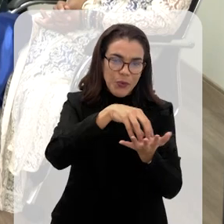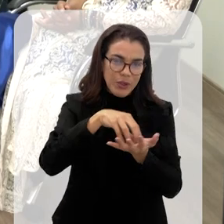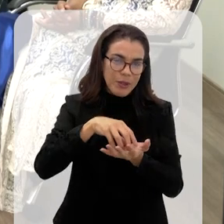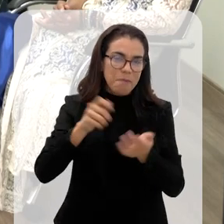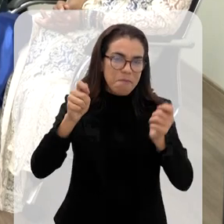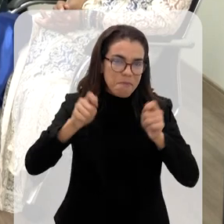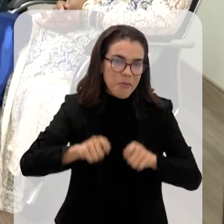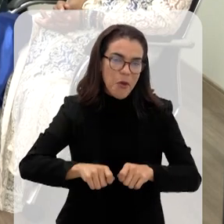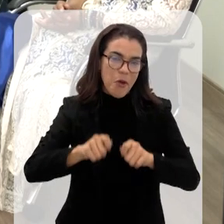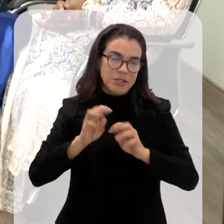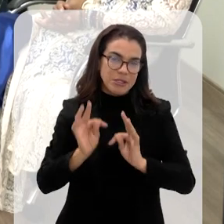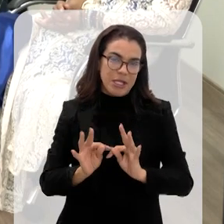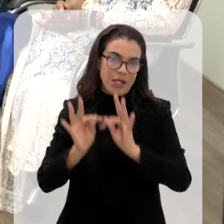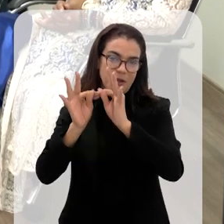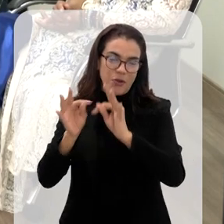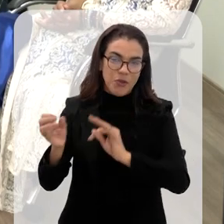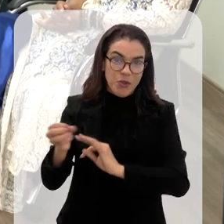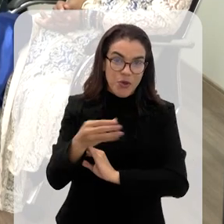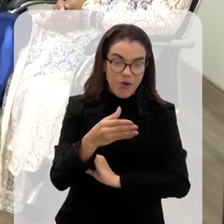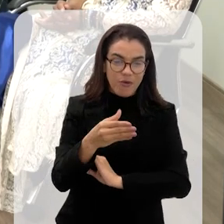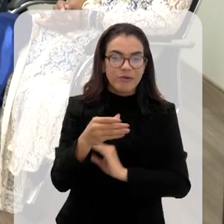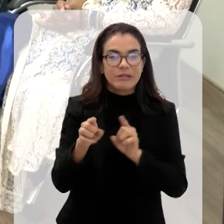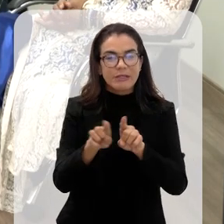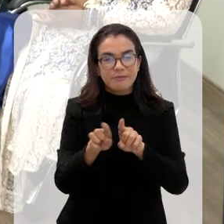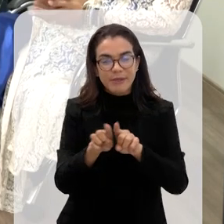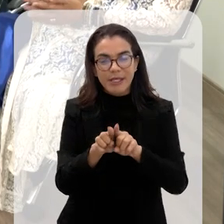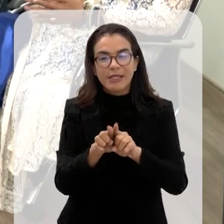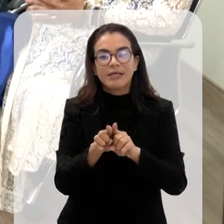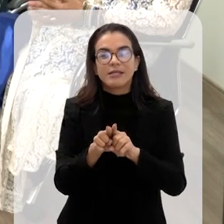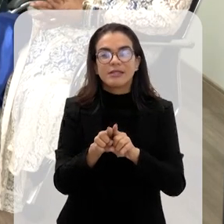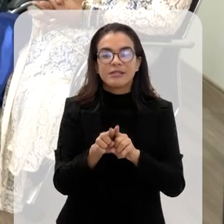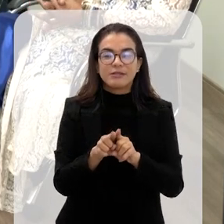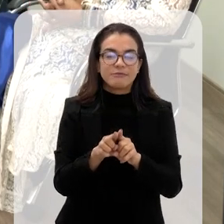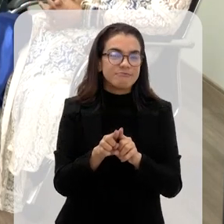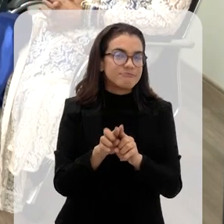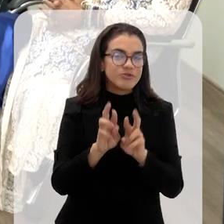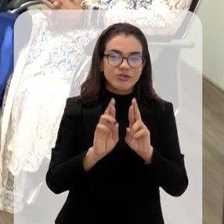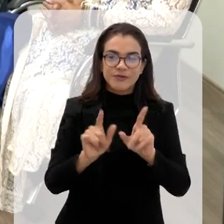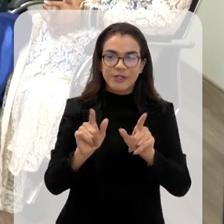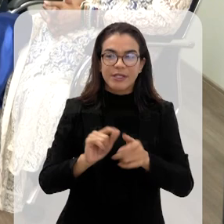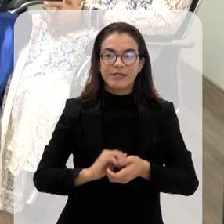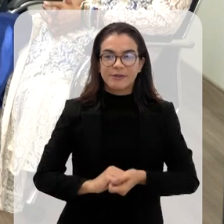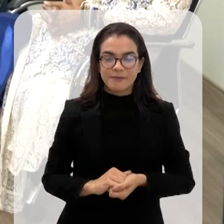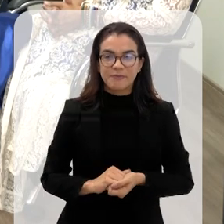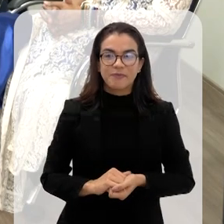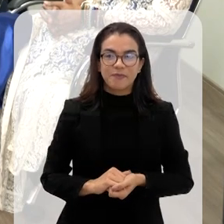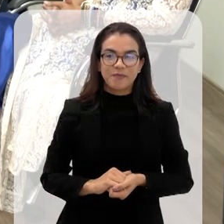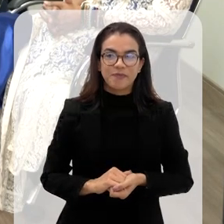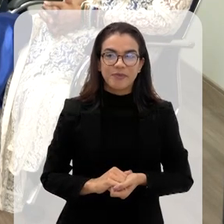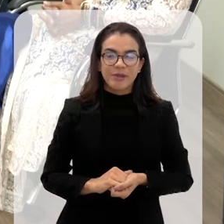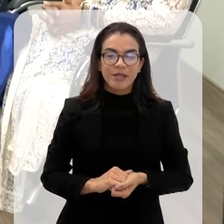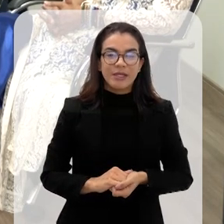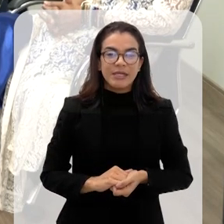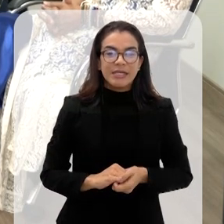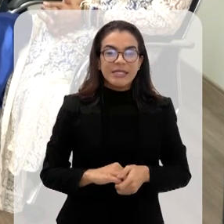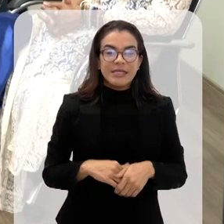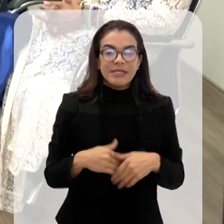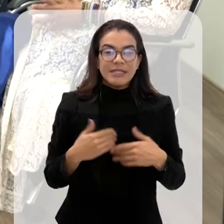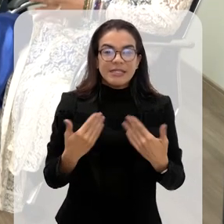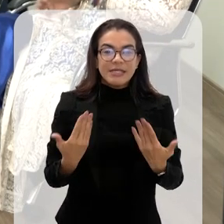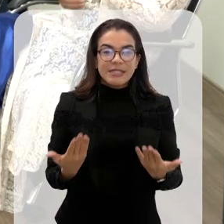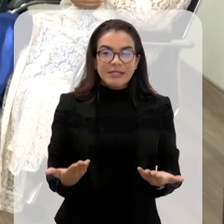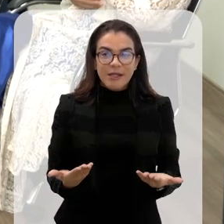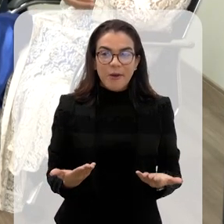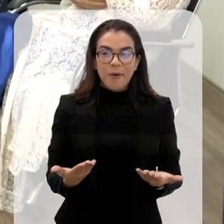unidades possam ter essa tecnologia da oitiva de forma diferenciada.